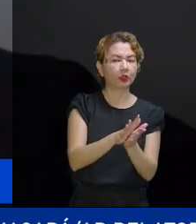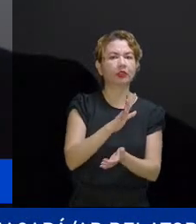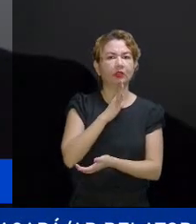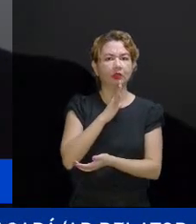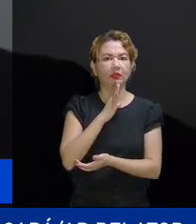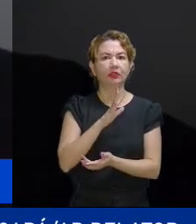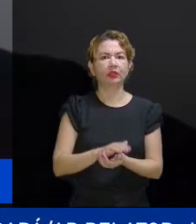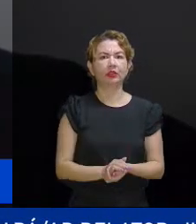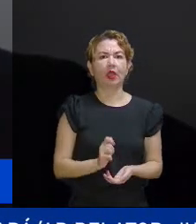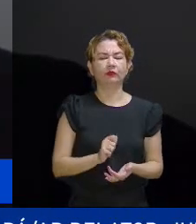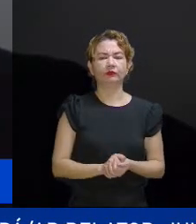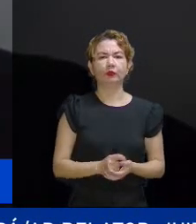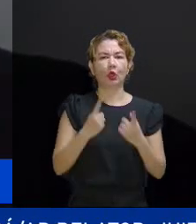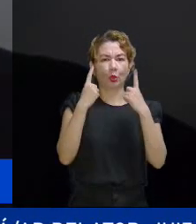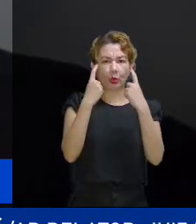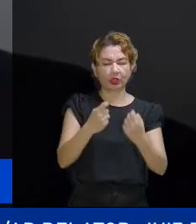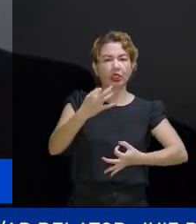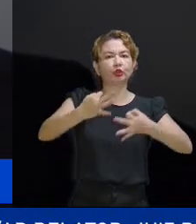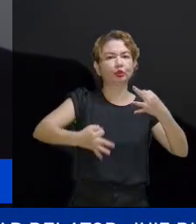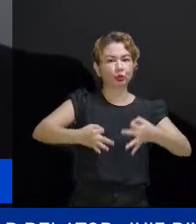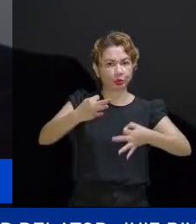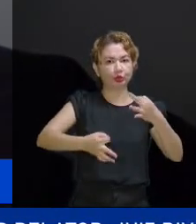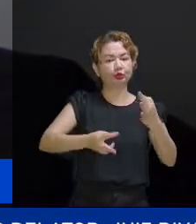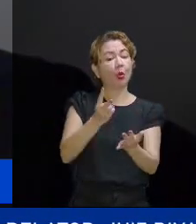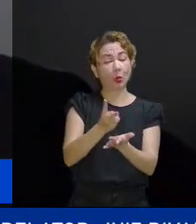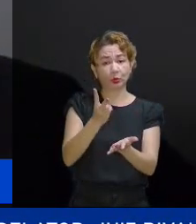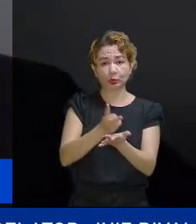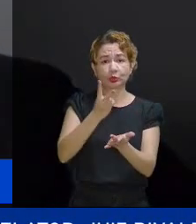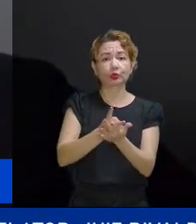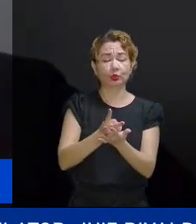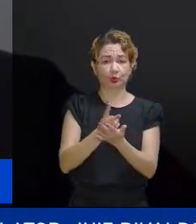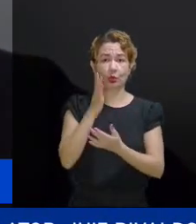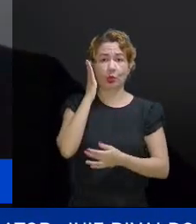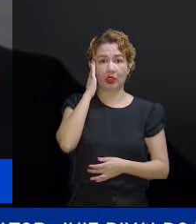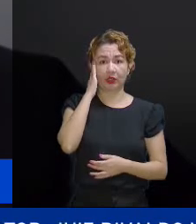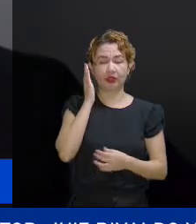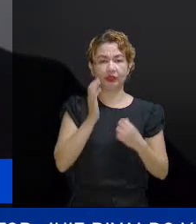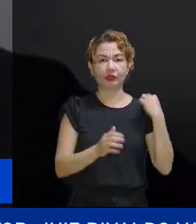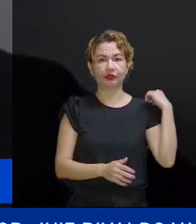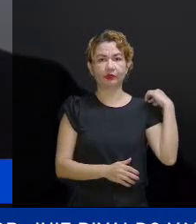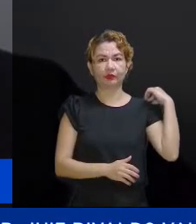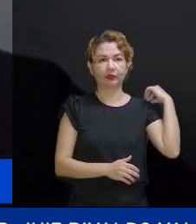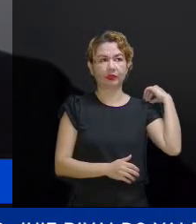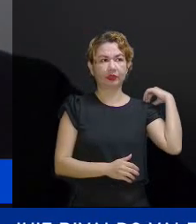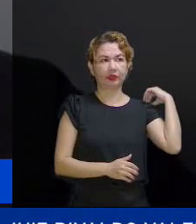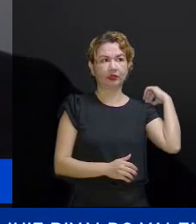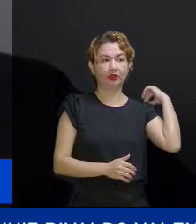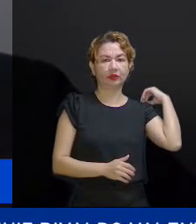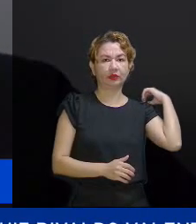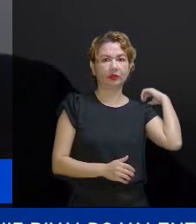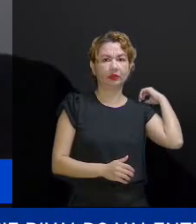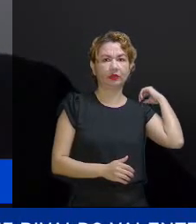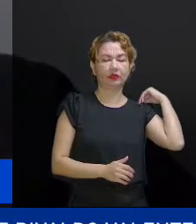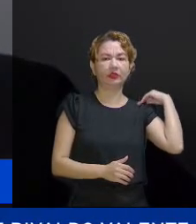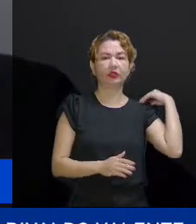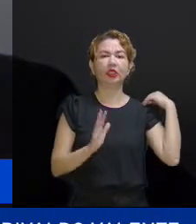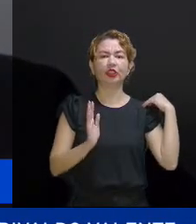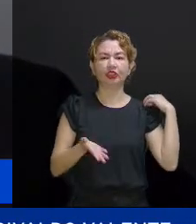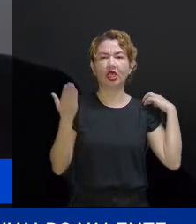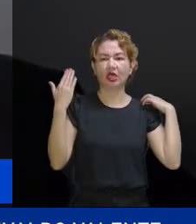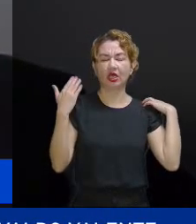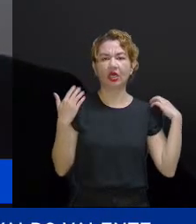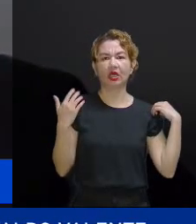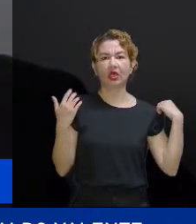a persistência do interesse jurídico. O entendimento, aliás, está em consonância ao que já foi repisado